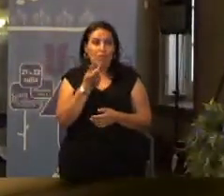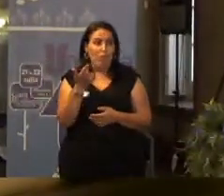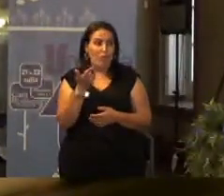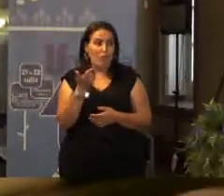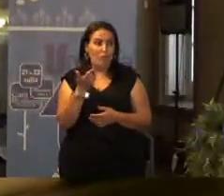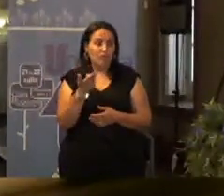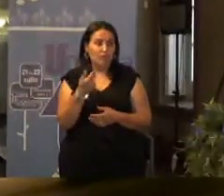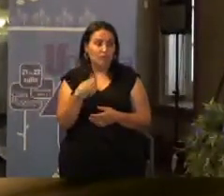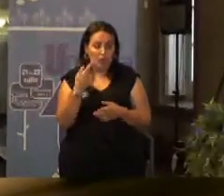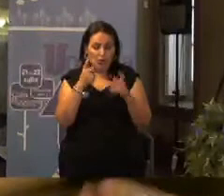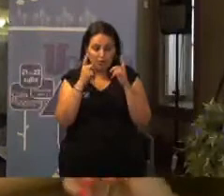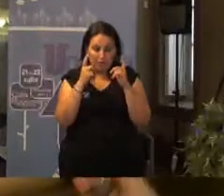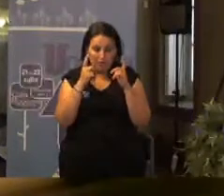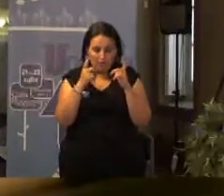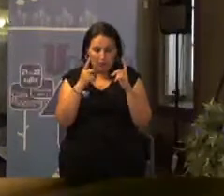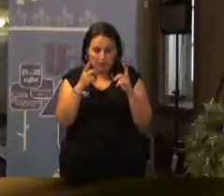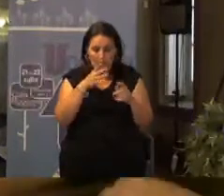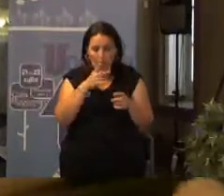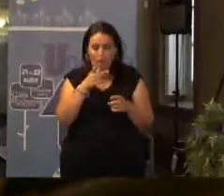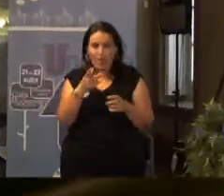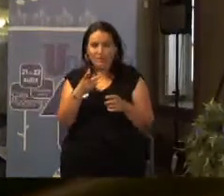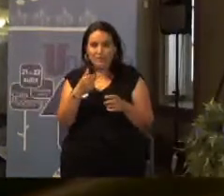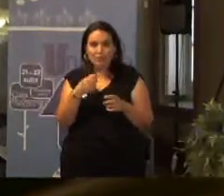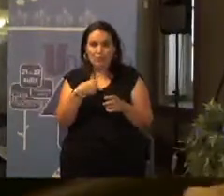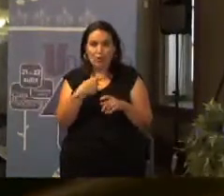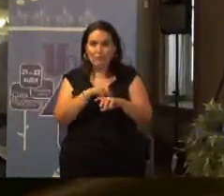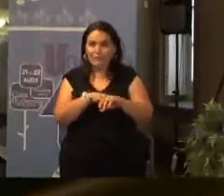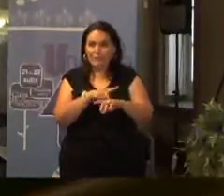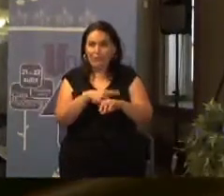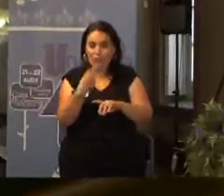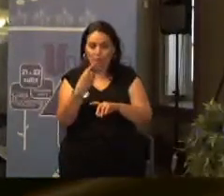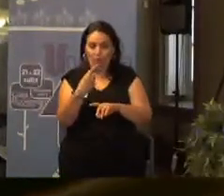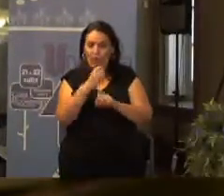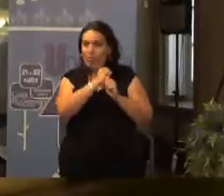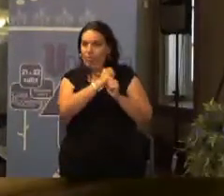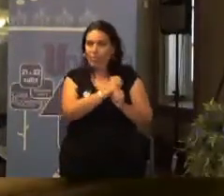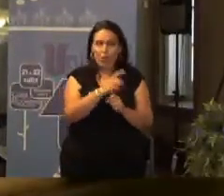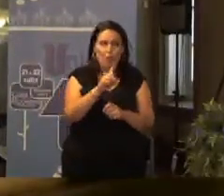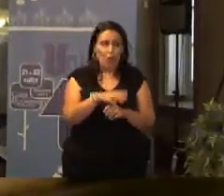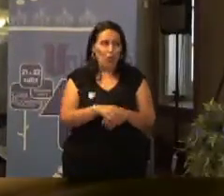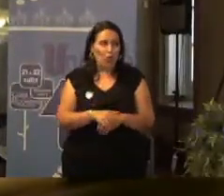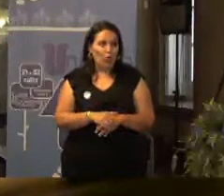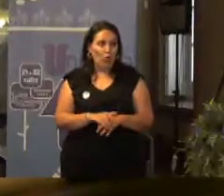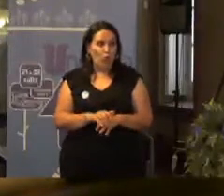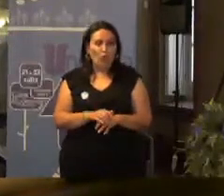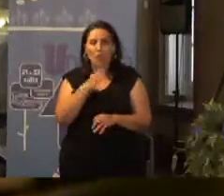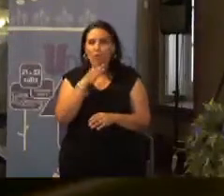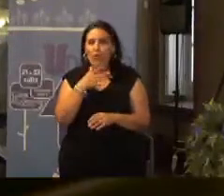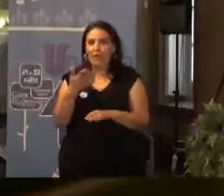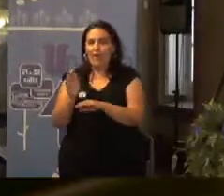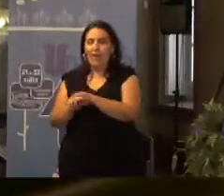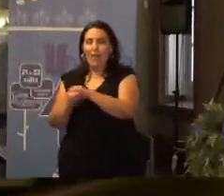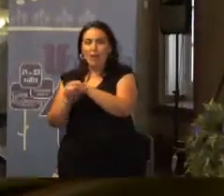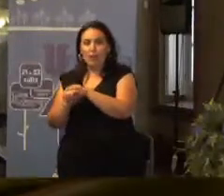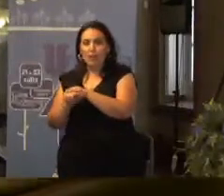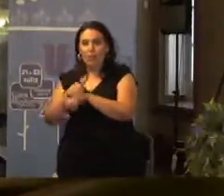Eu não estou a contar chegar ao limite do meu tempo, porque trouxe este papel e aqui o meu amigo José Manuel